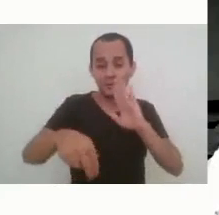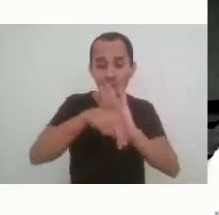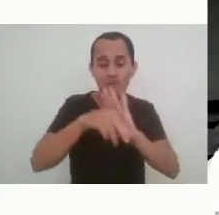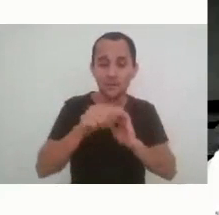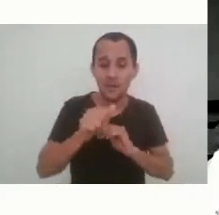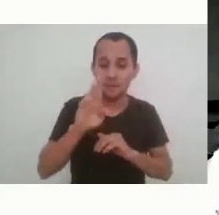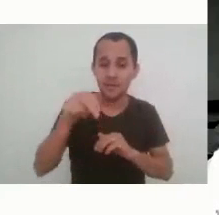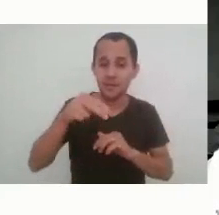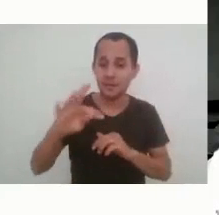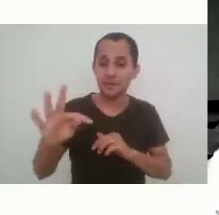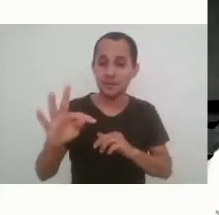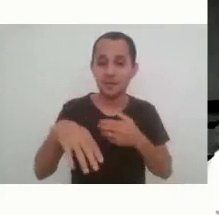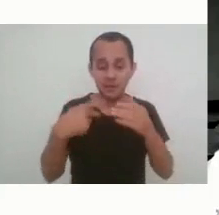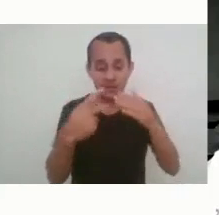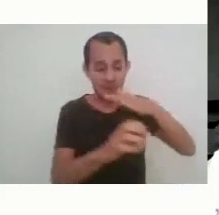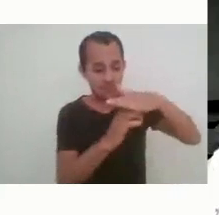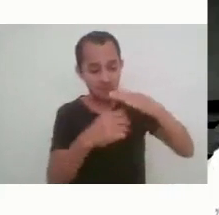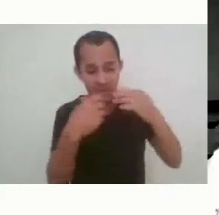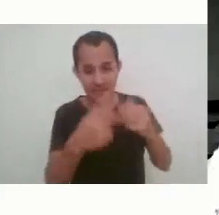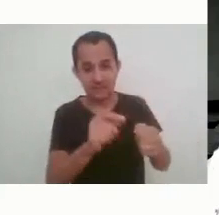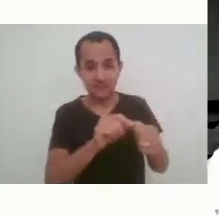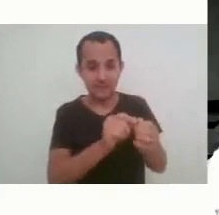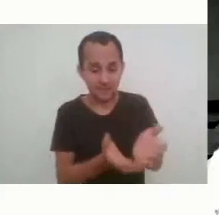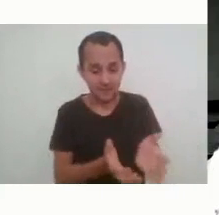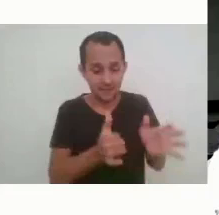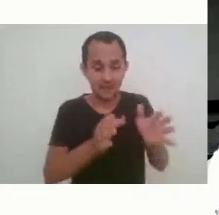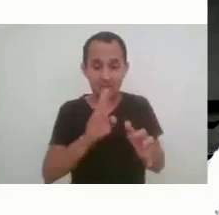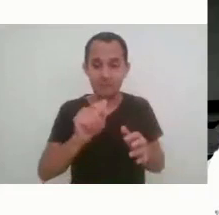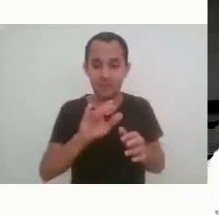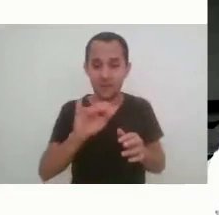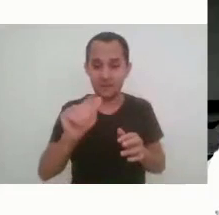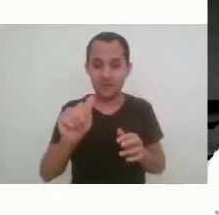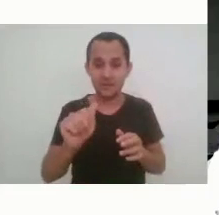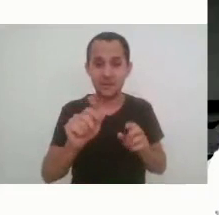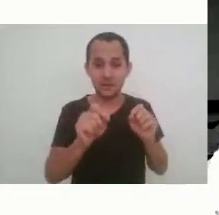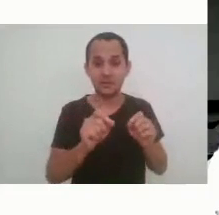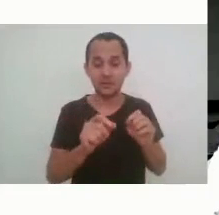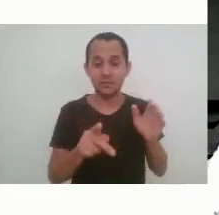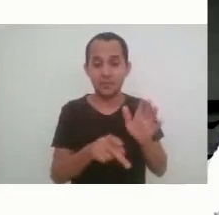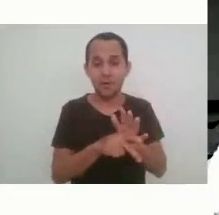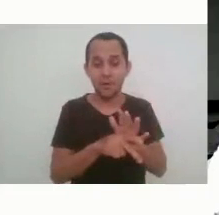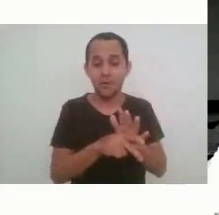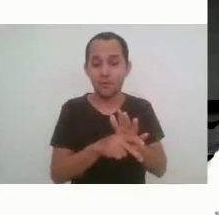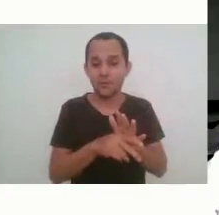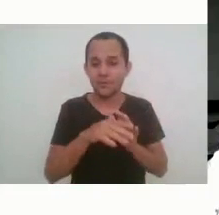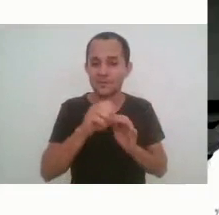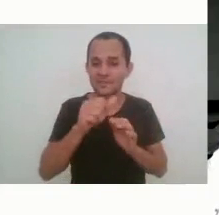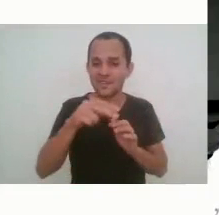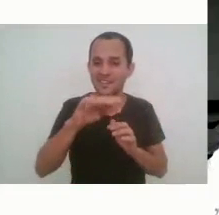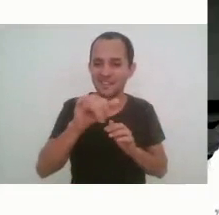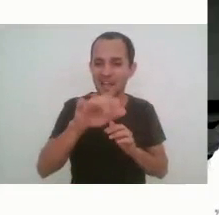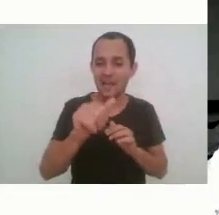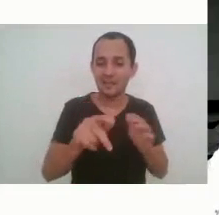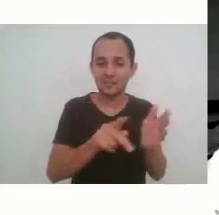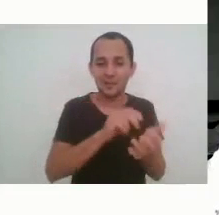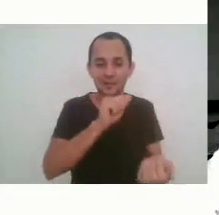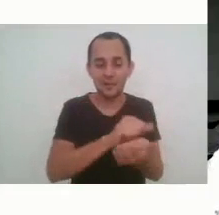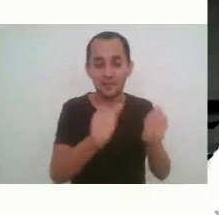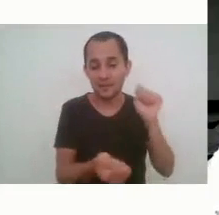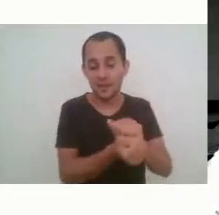os fabricantes eles não podem mais vender aquela bacia sanitária para adequação de